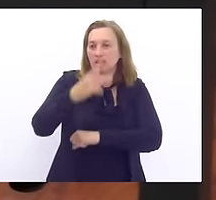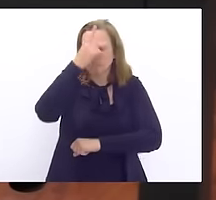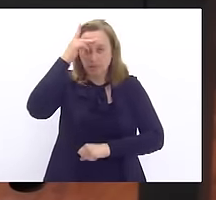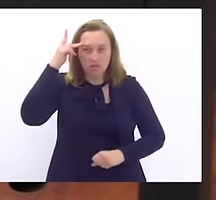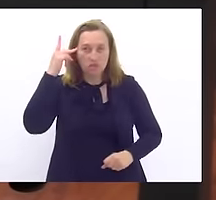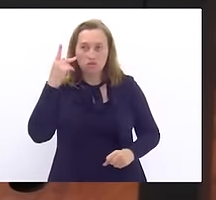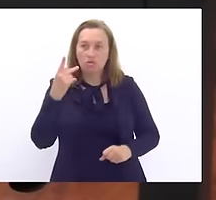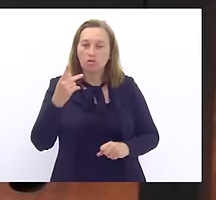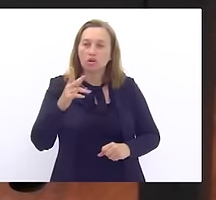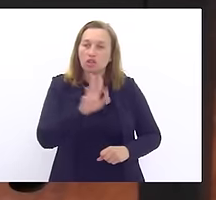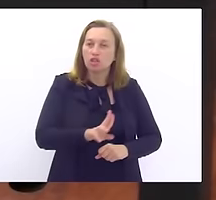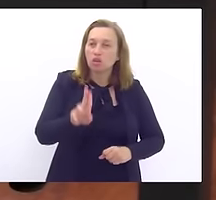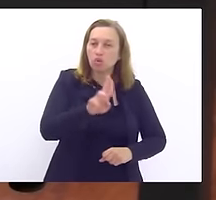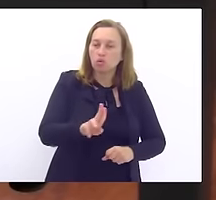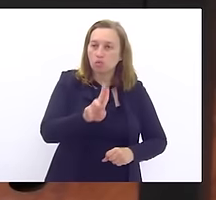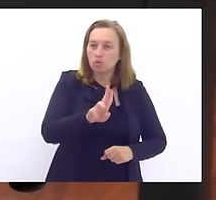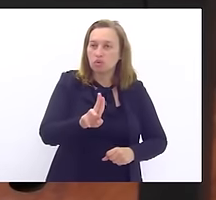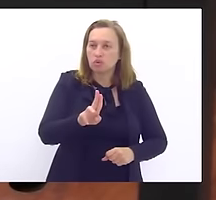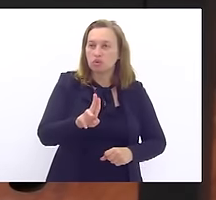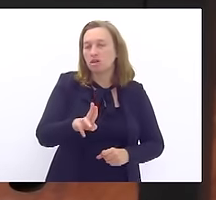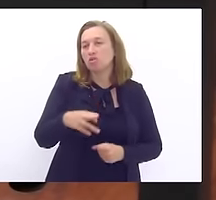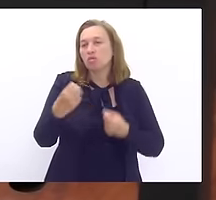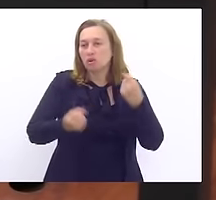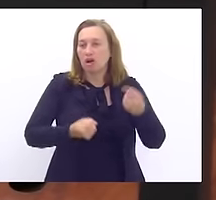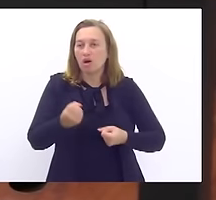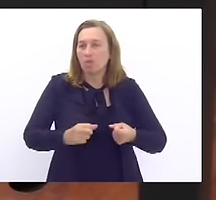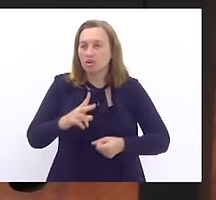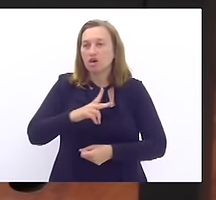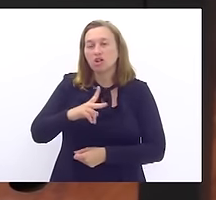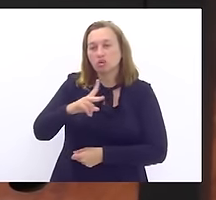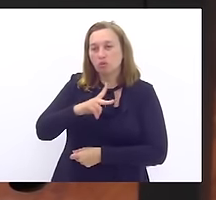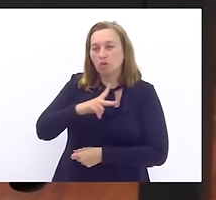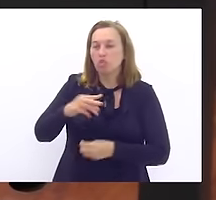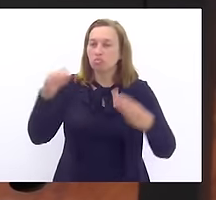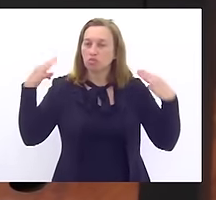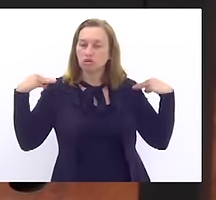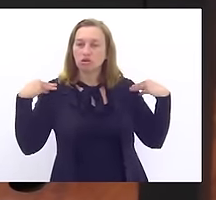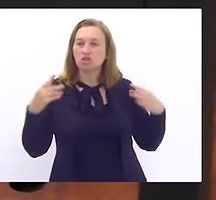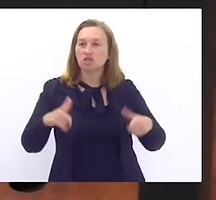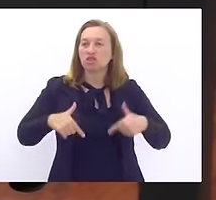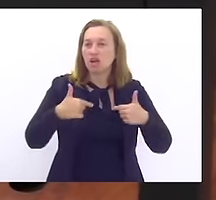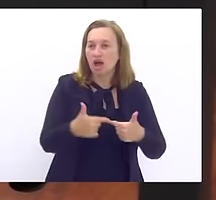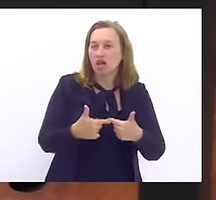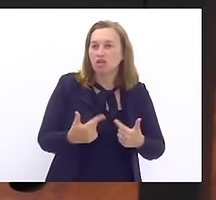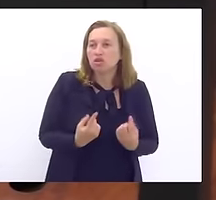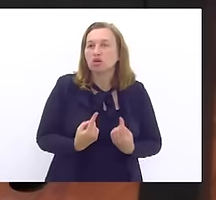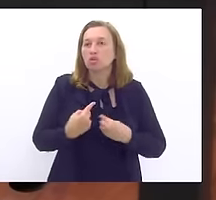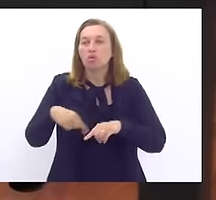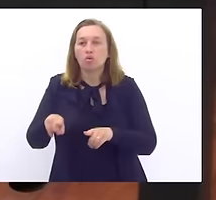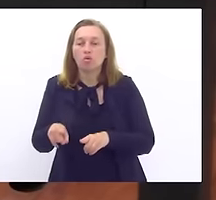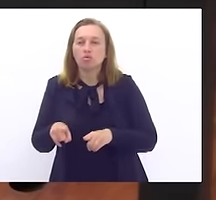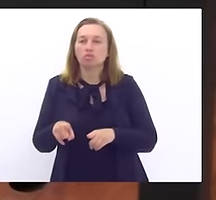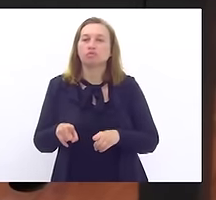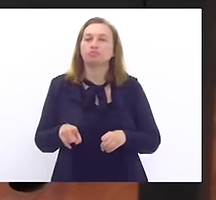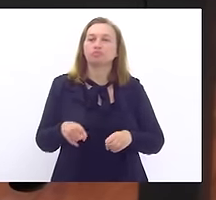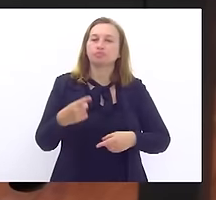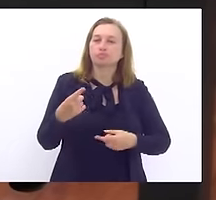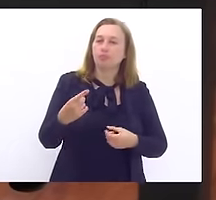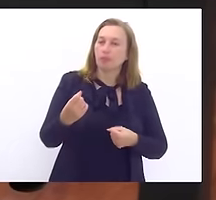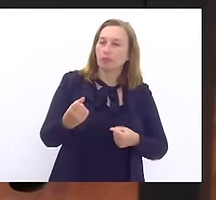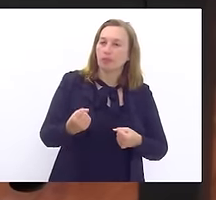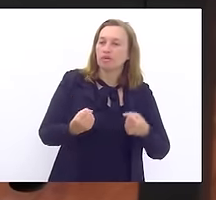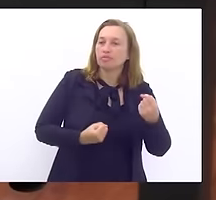transporte e do próprio motorista a gente atua contra e tão somente contra o transporte regular Olha